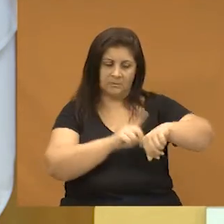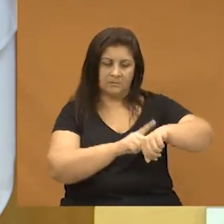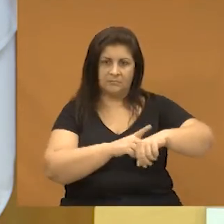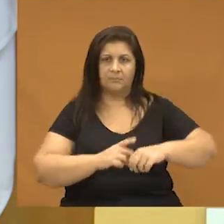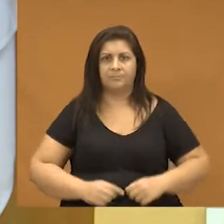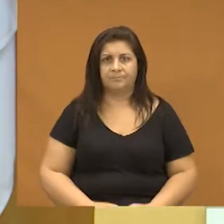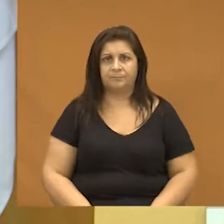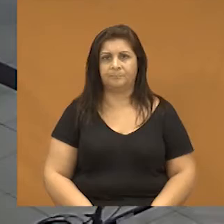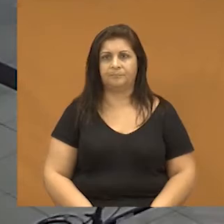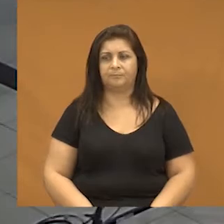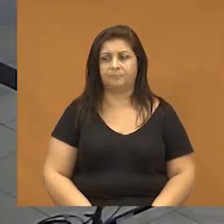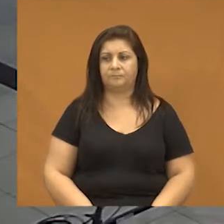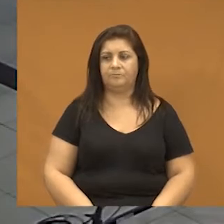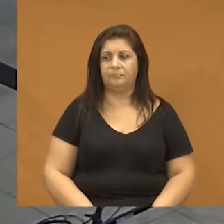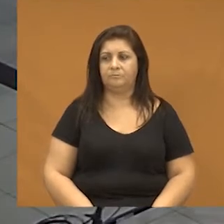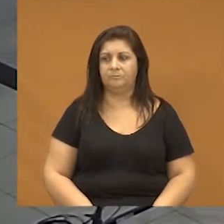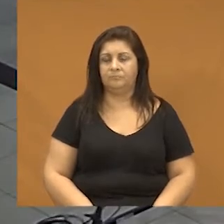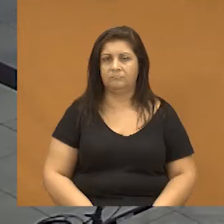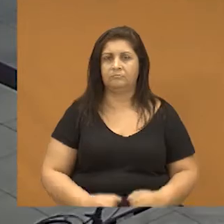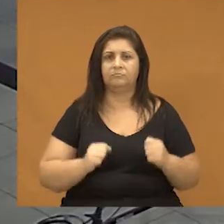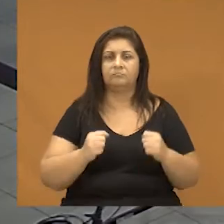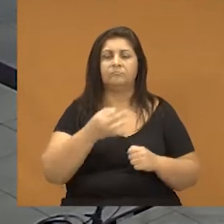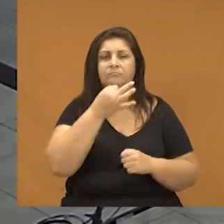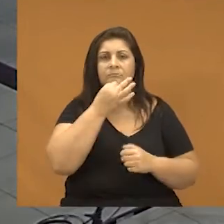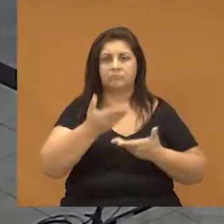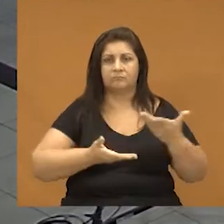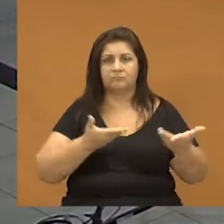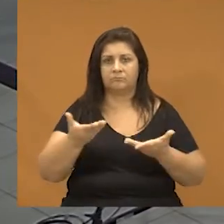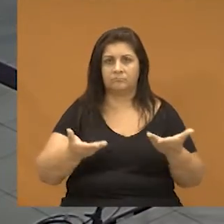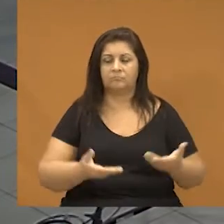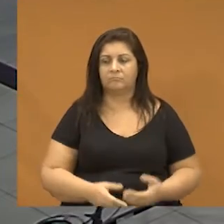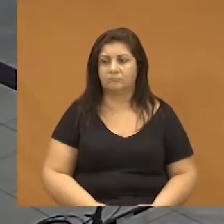tempo. O projeto continua em discussão.